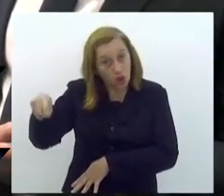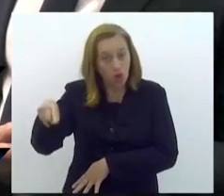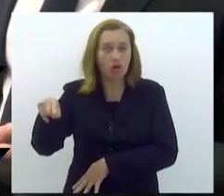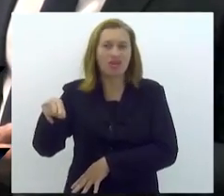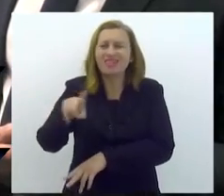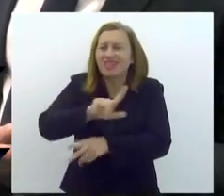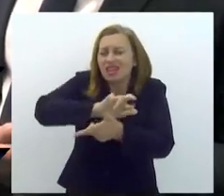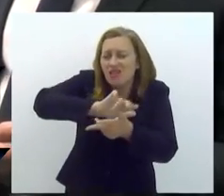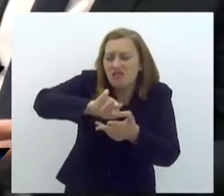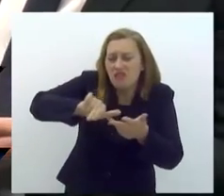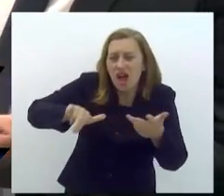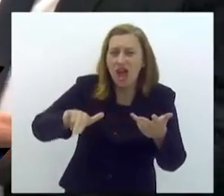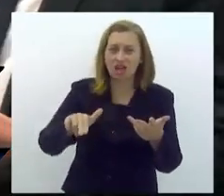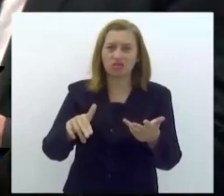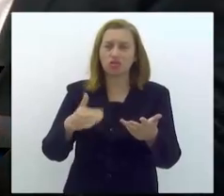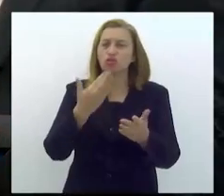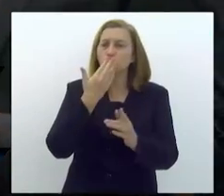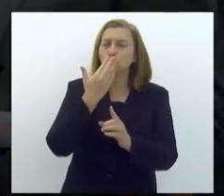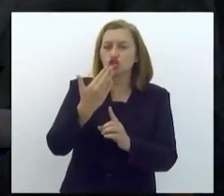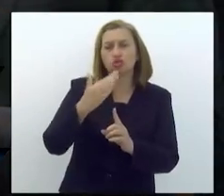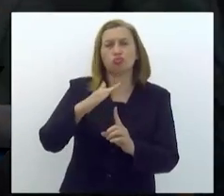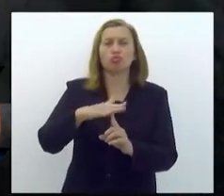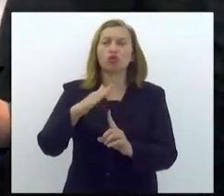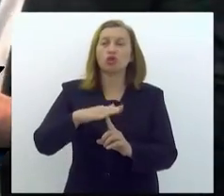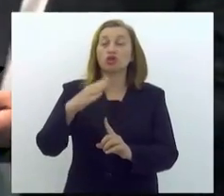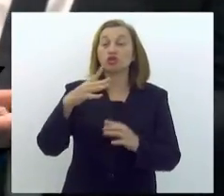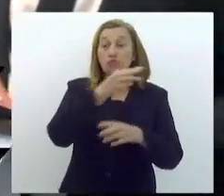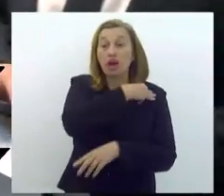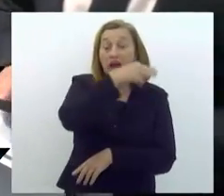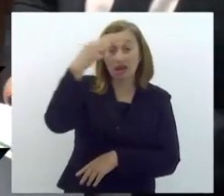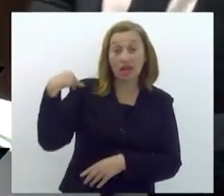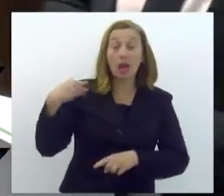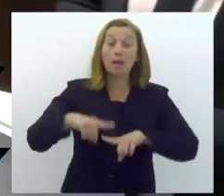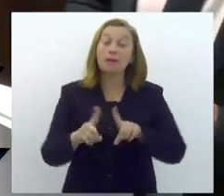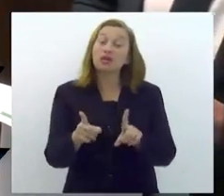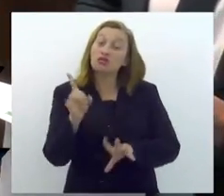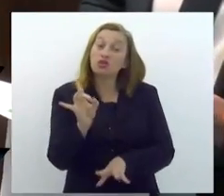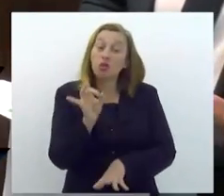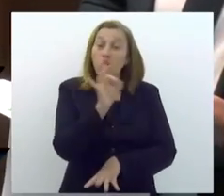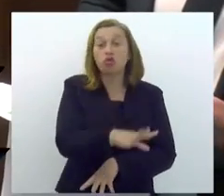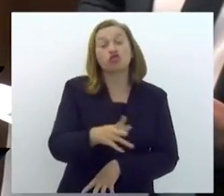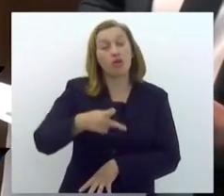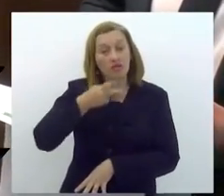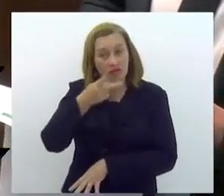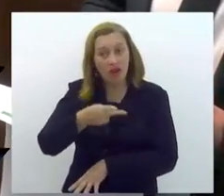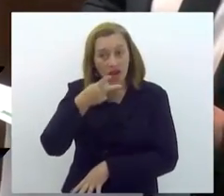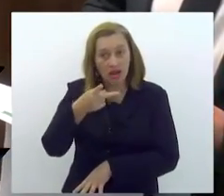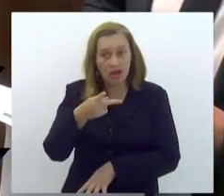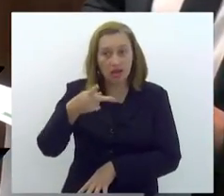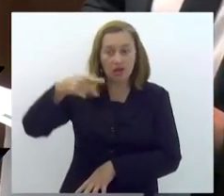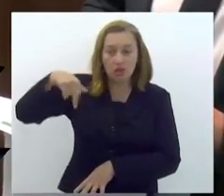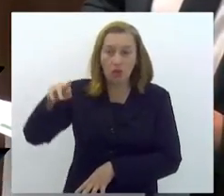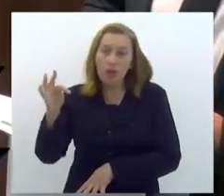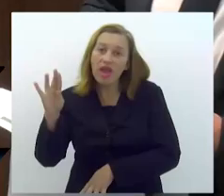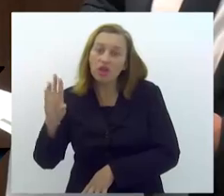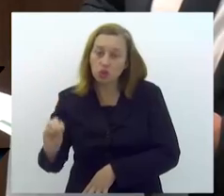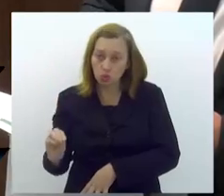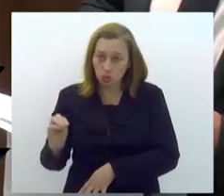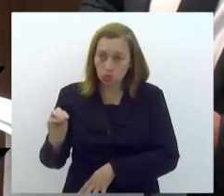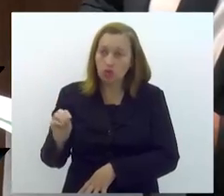é agora eu fico com a minha a última palavra Gualberto você vai me dar